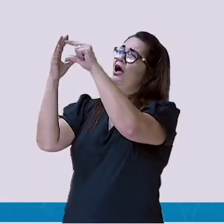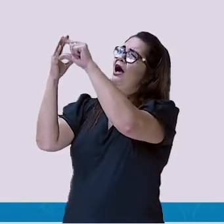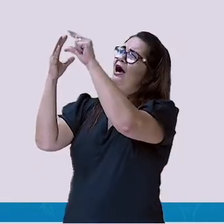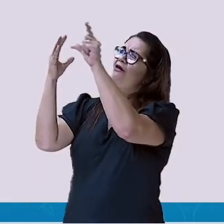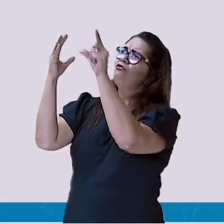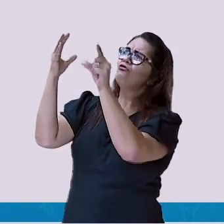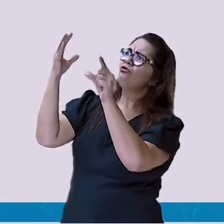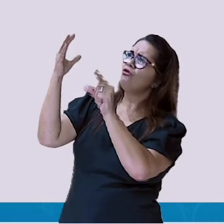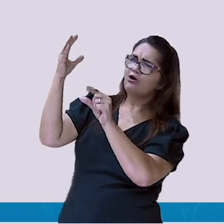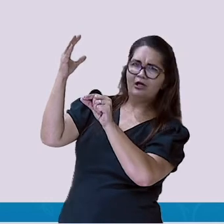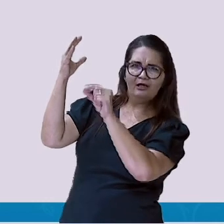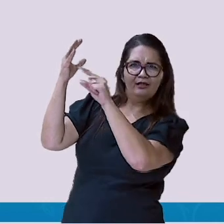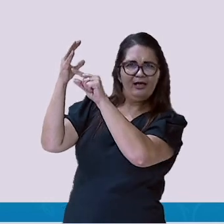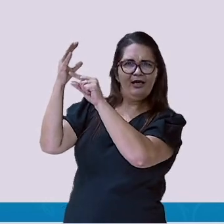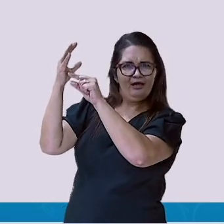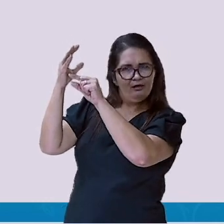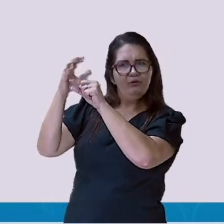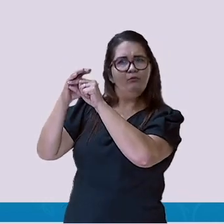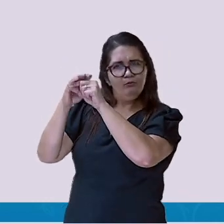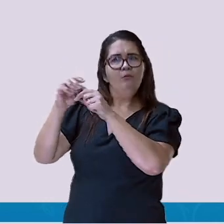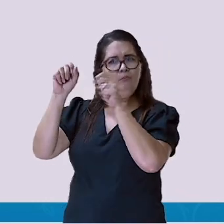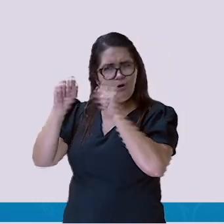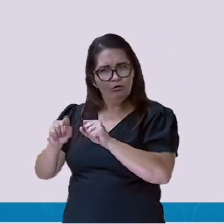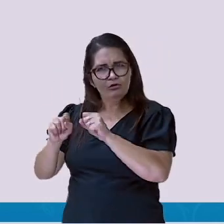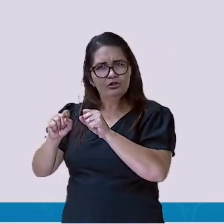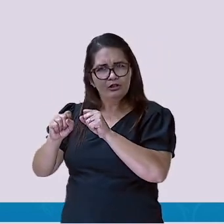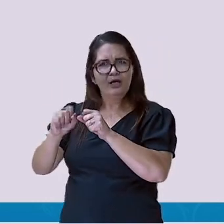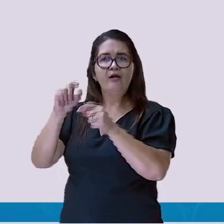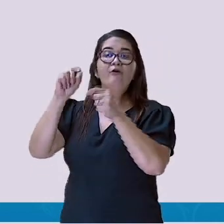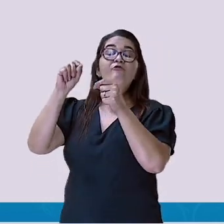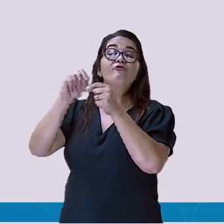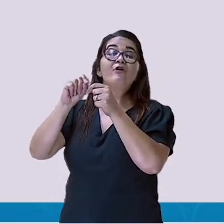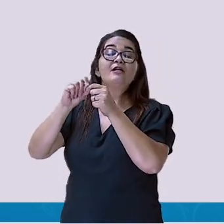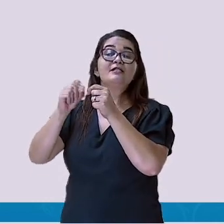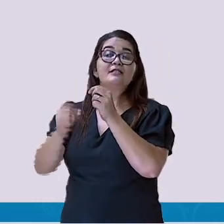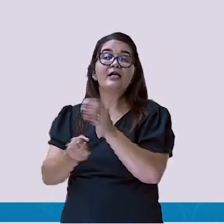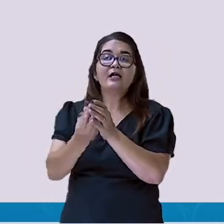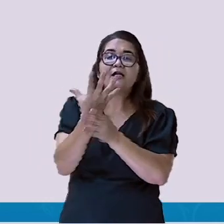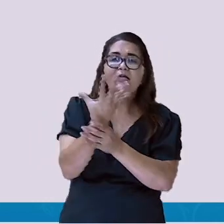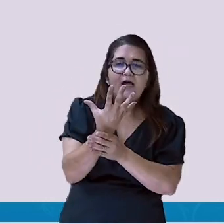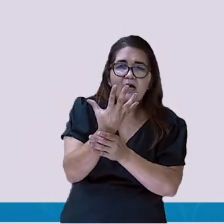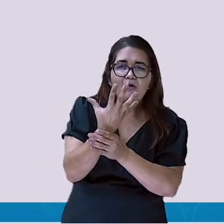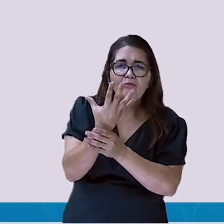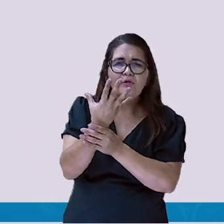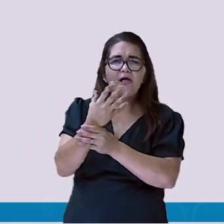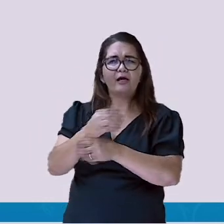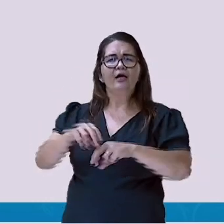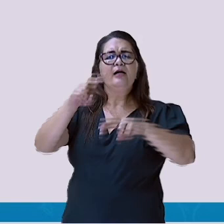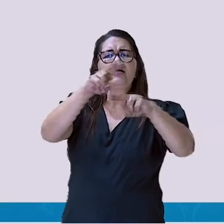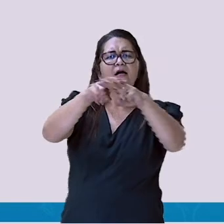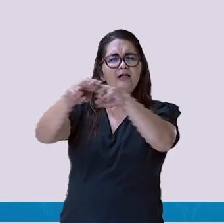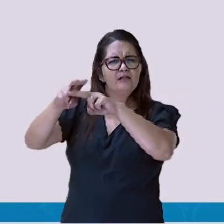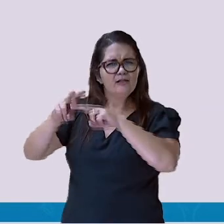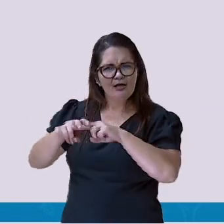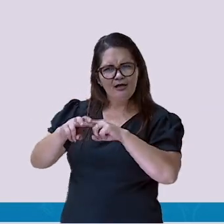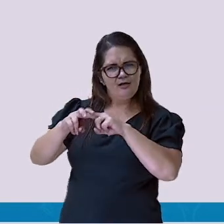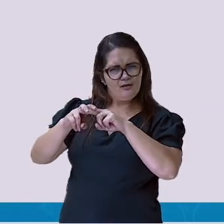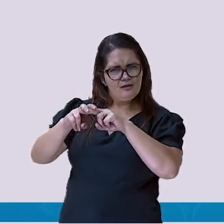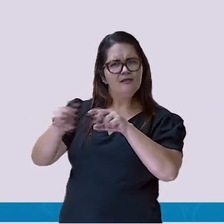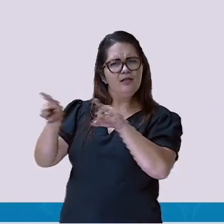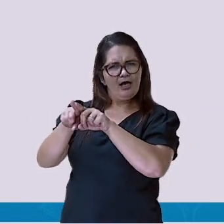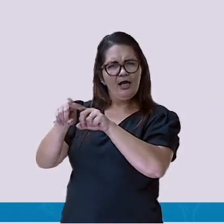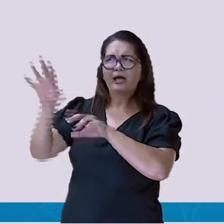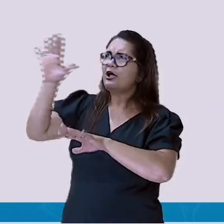artesanato, vocês podem ver aí cadeiras, bolsas, enfeites com a própria folha. E, além disso,